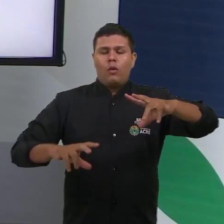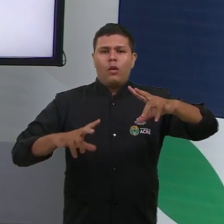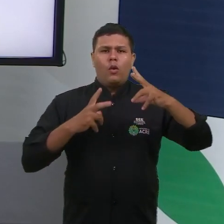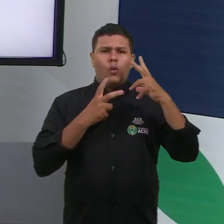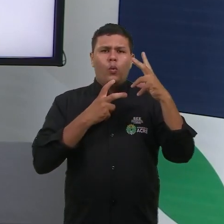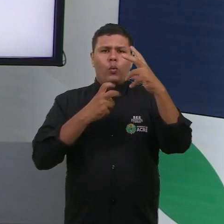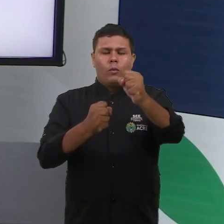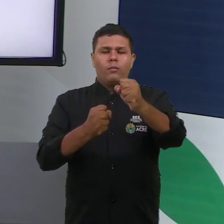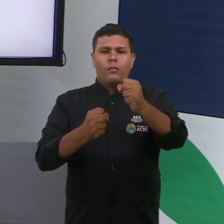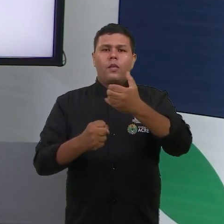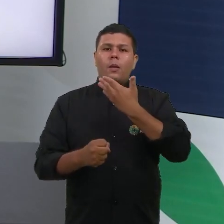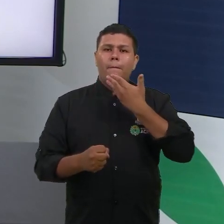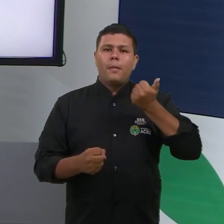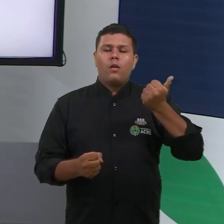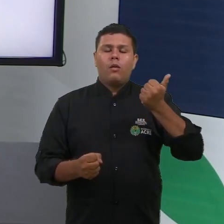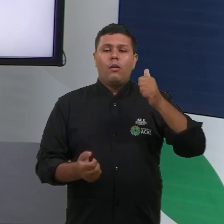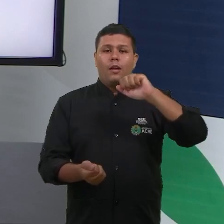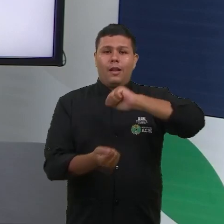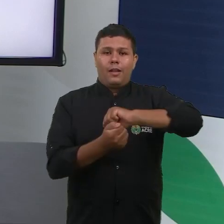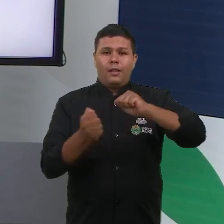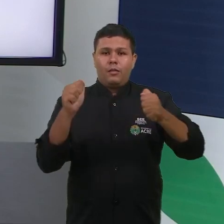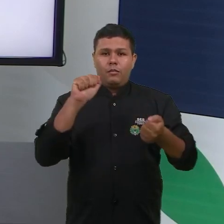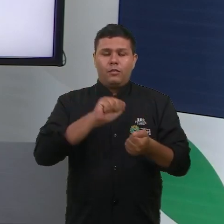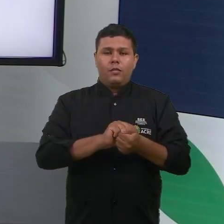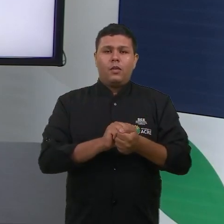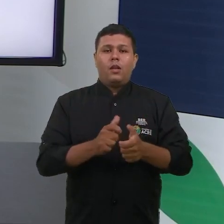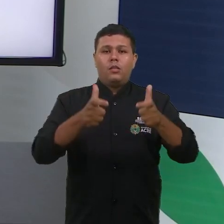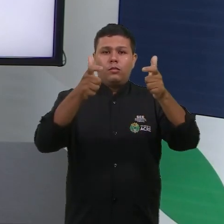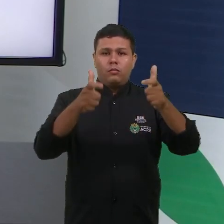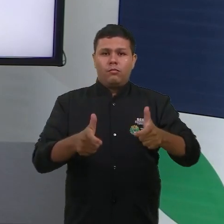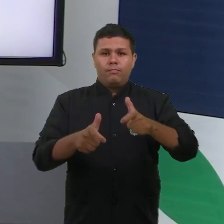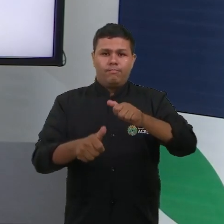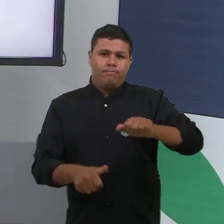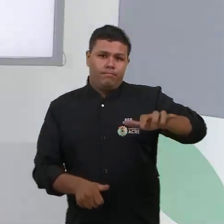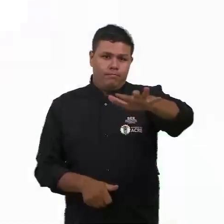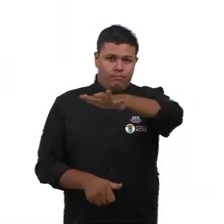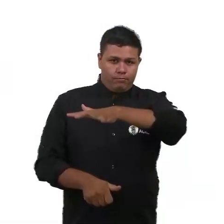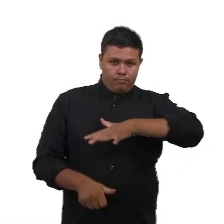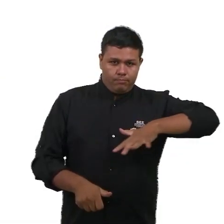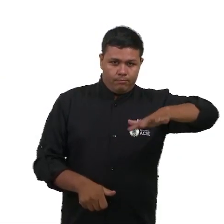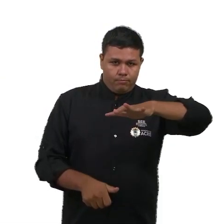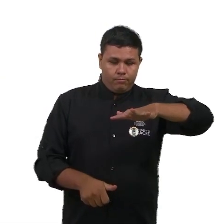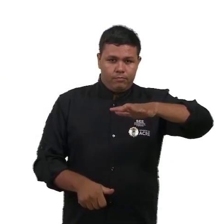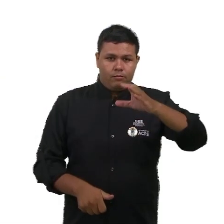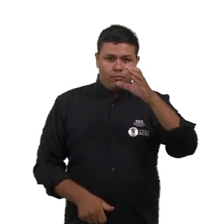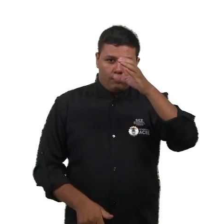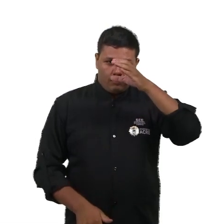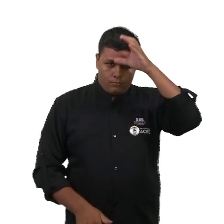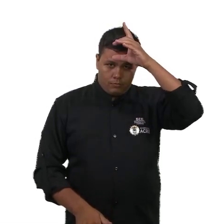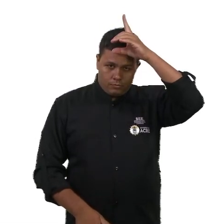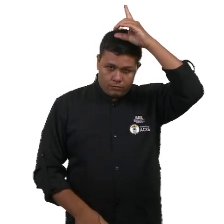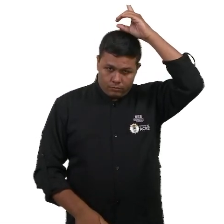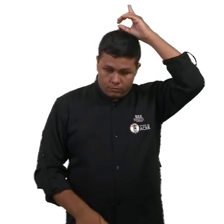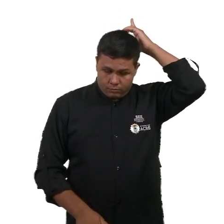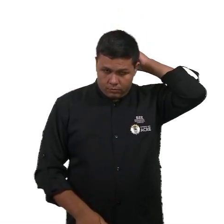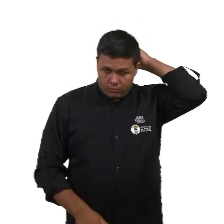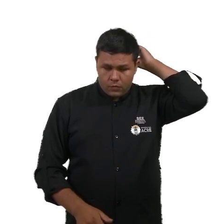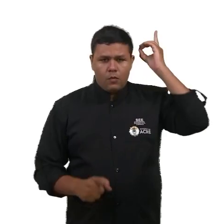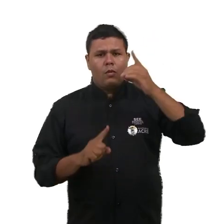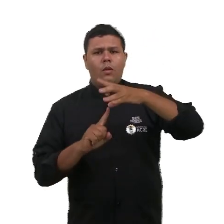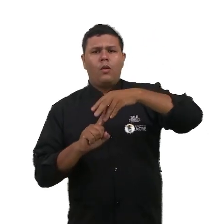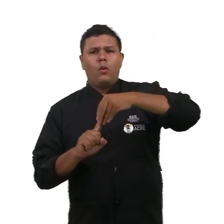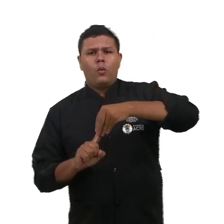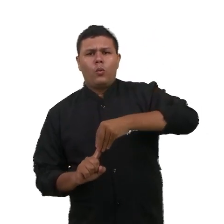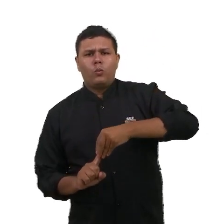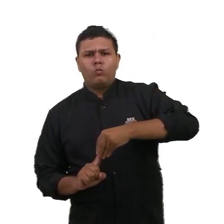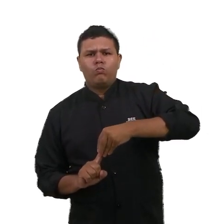adaptado àquele ambiente, ok? Seguindo aqui, pessoal, Charles Darwin, ele não foi o único